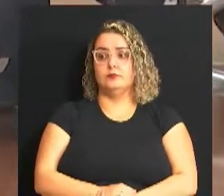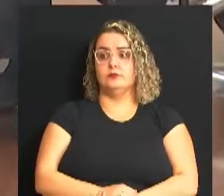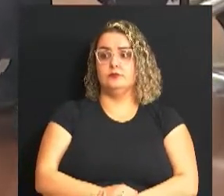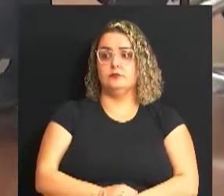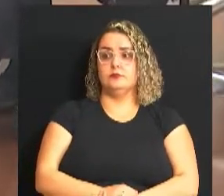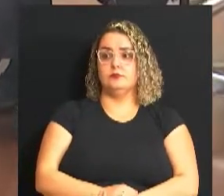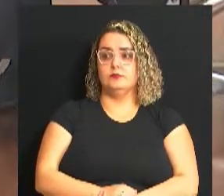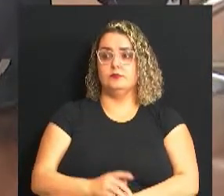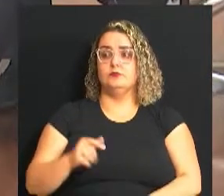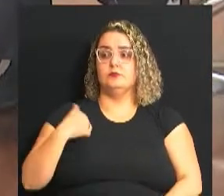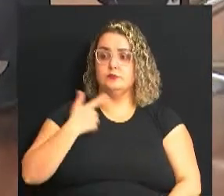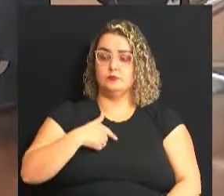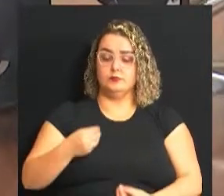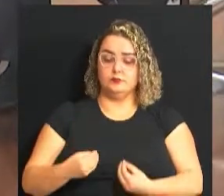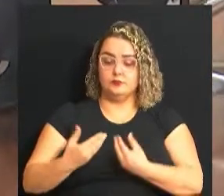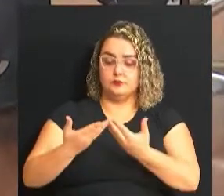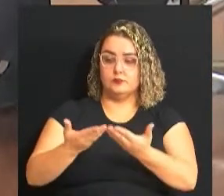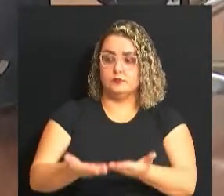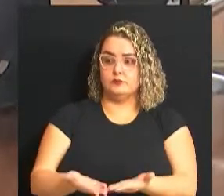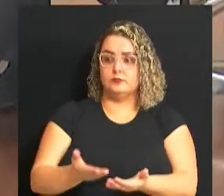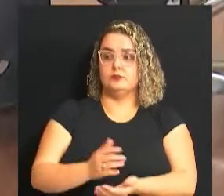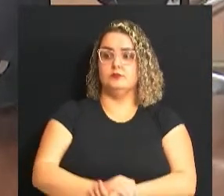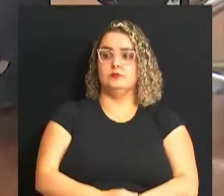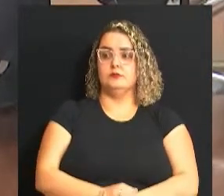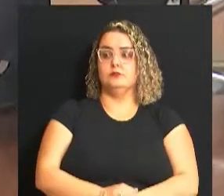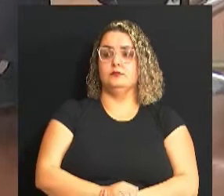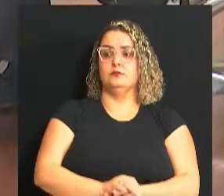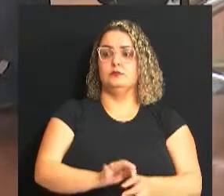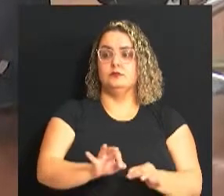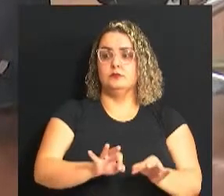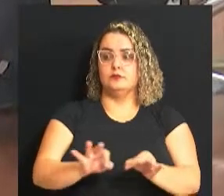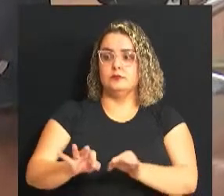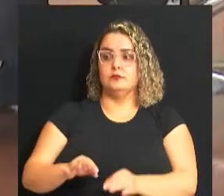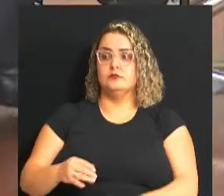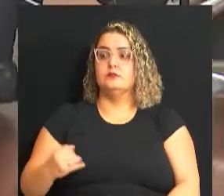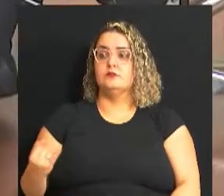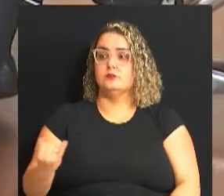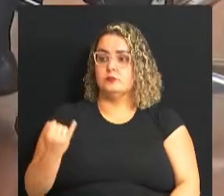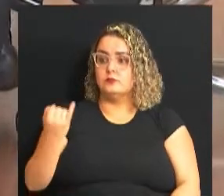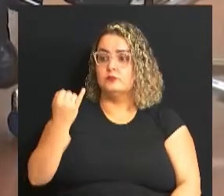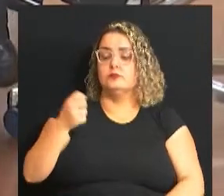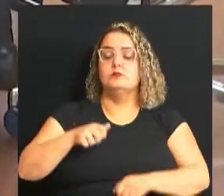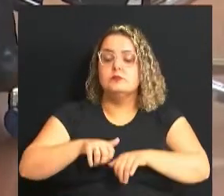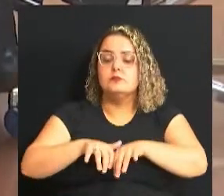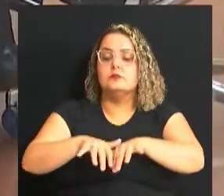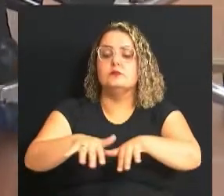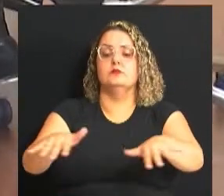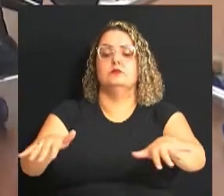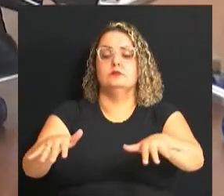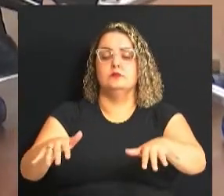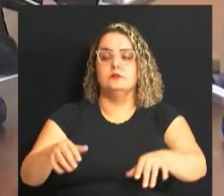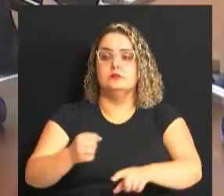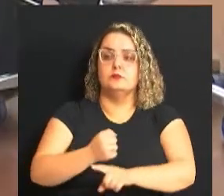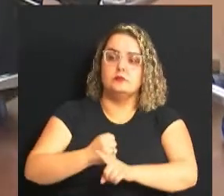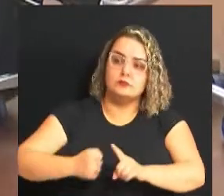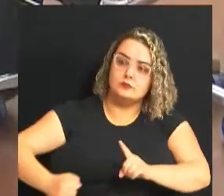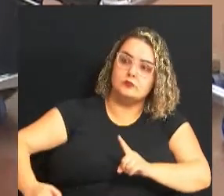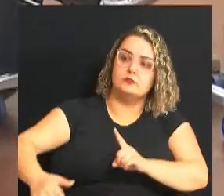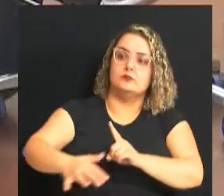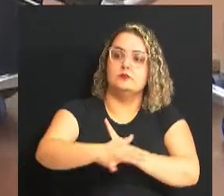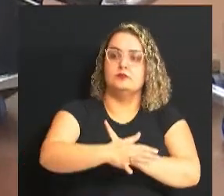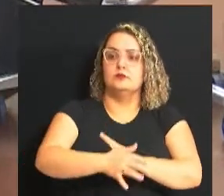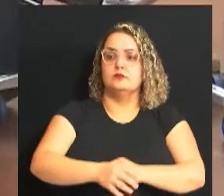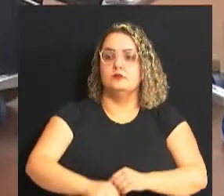estamos trazendo aqui um projeto de grande alcance social, um projeto pioneiro